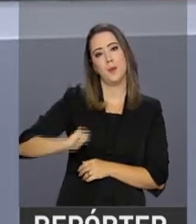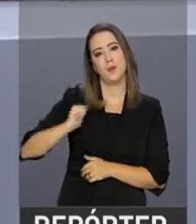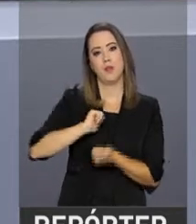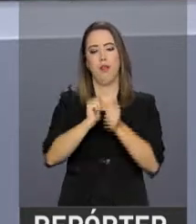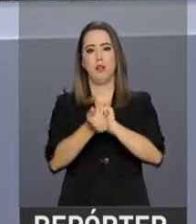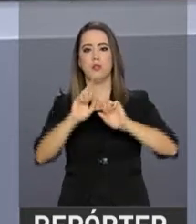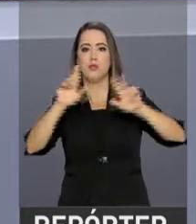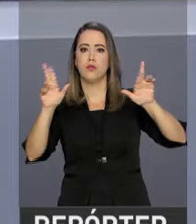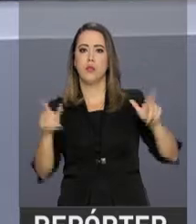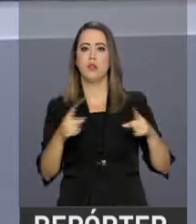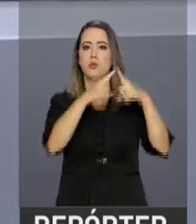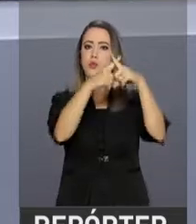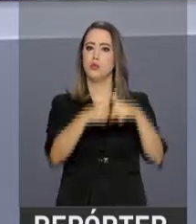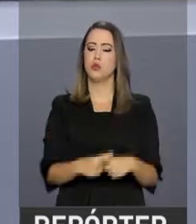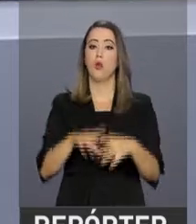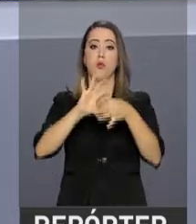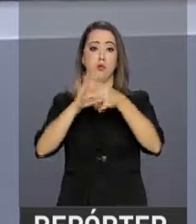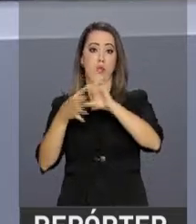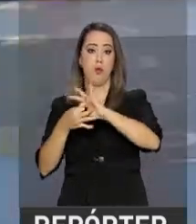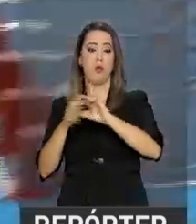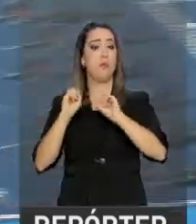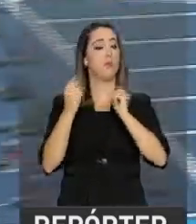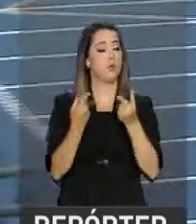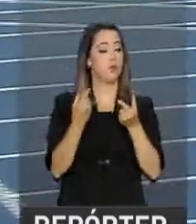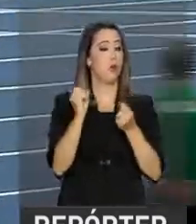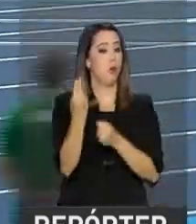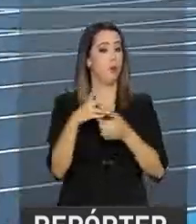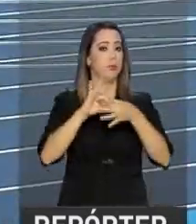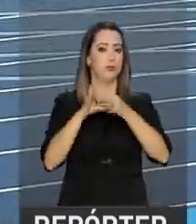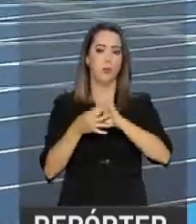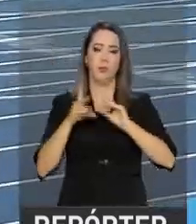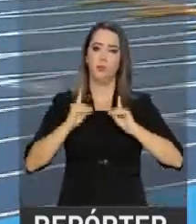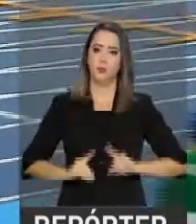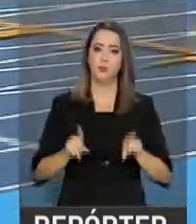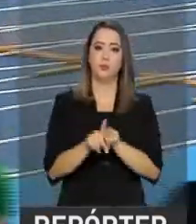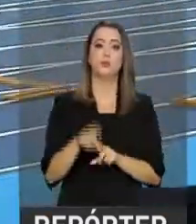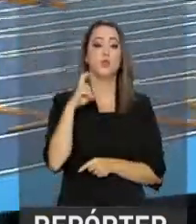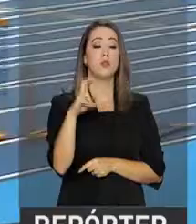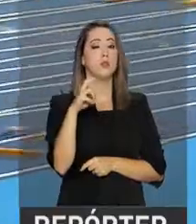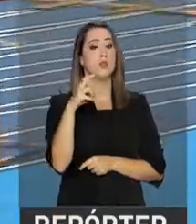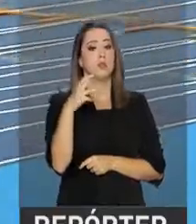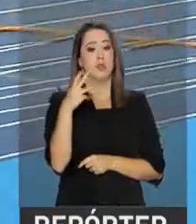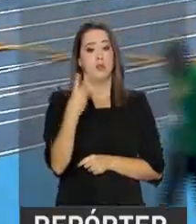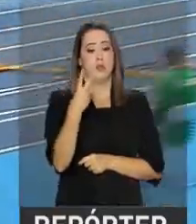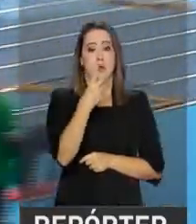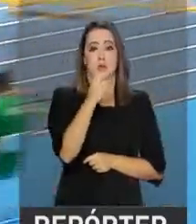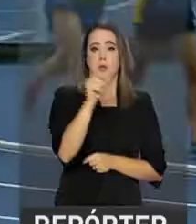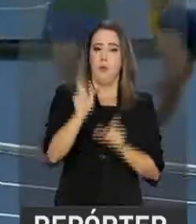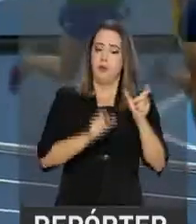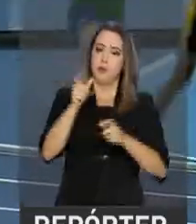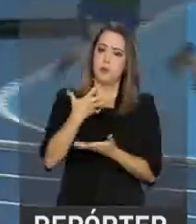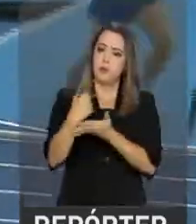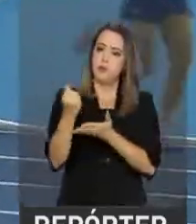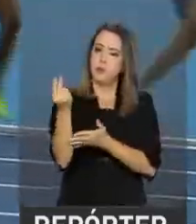dos jogos olímpicos e paralímpicos são cinco mil oitocentos e trinta atletas beneficiados o atletismo é o esporte